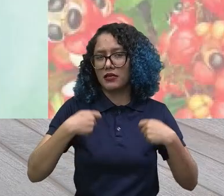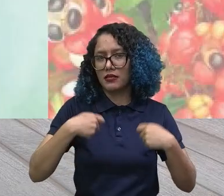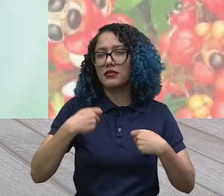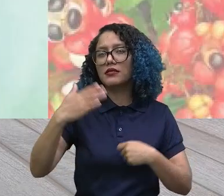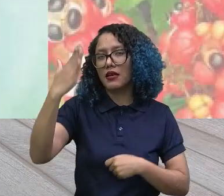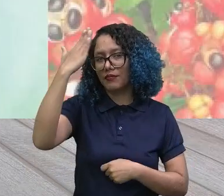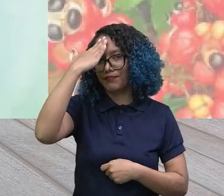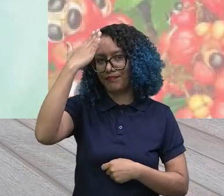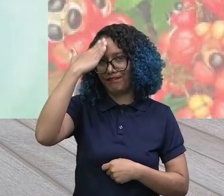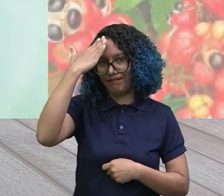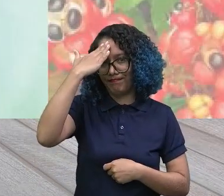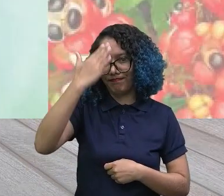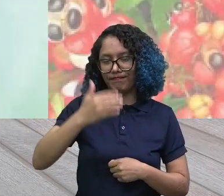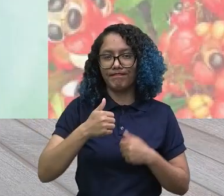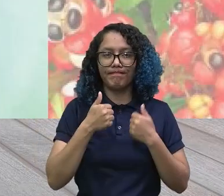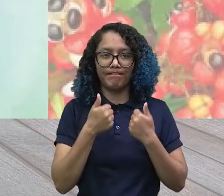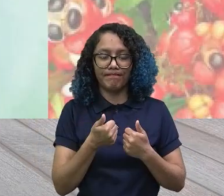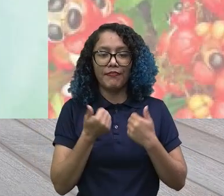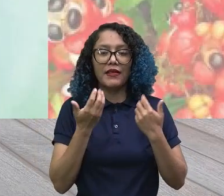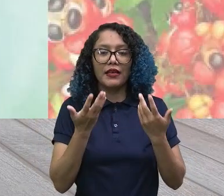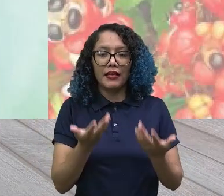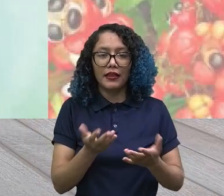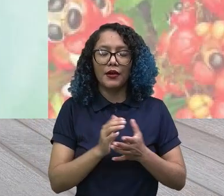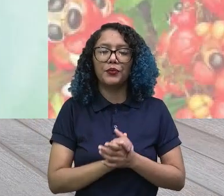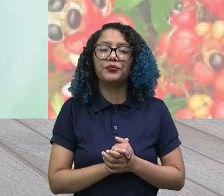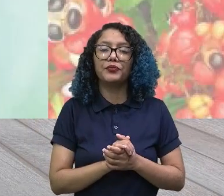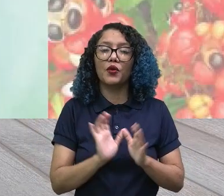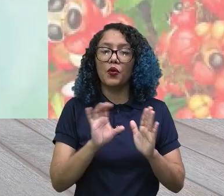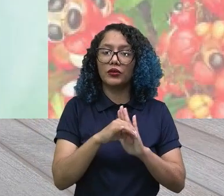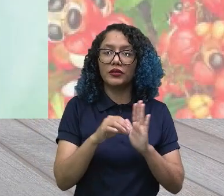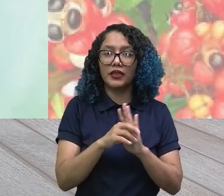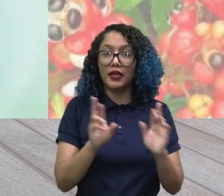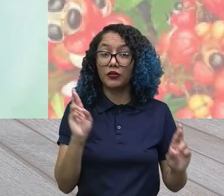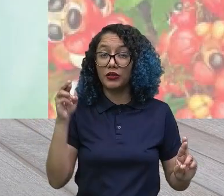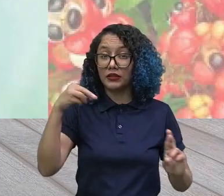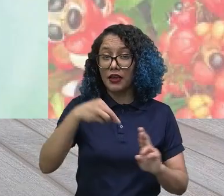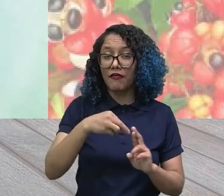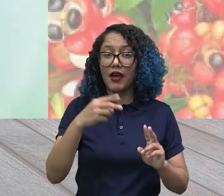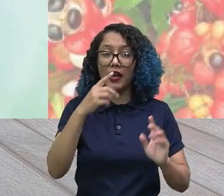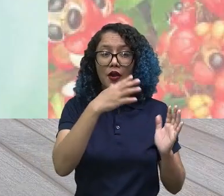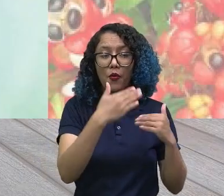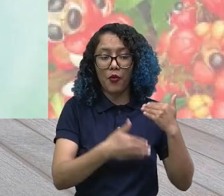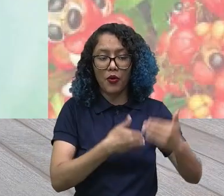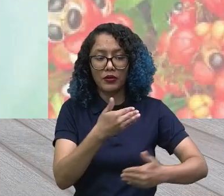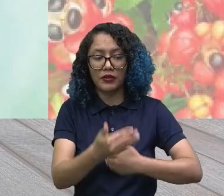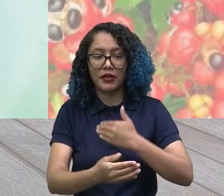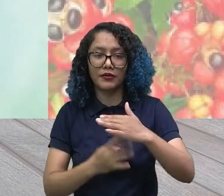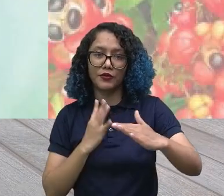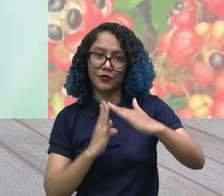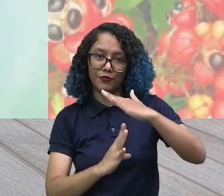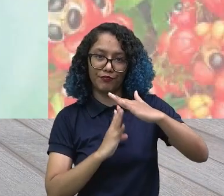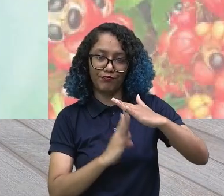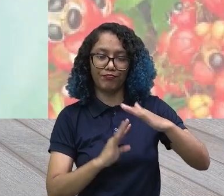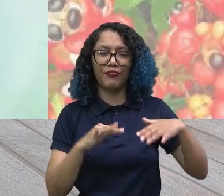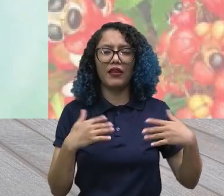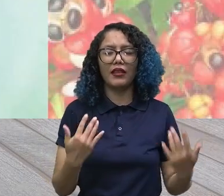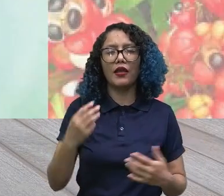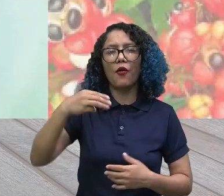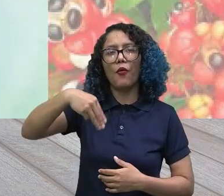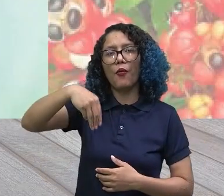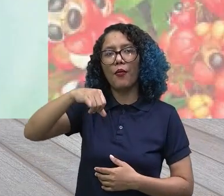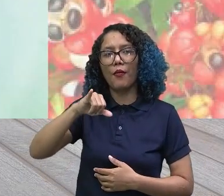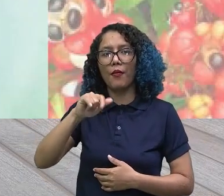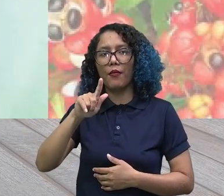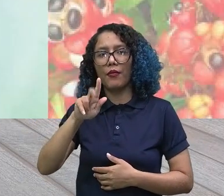esses conceitos vão estar relacionados ao processo de migração. Tá certo? Então, olha só, a migração, gente, esse conceito que